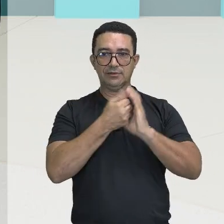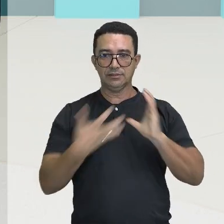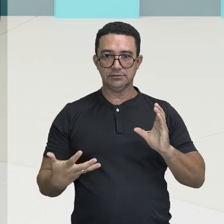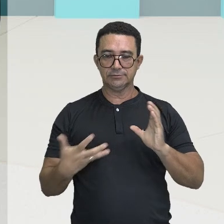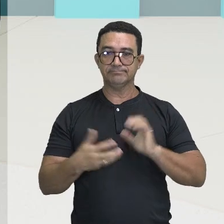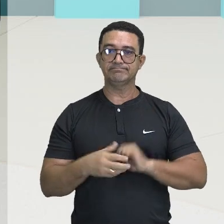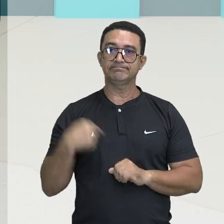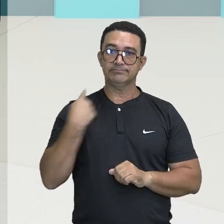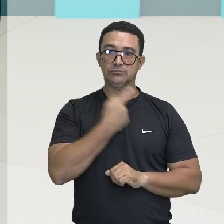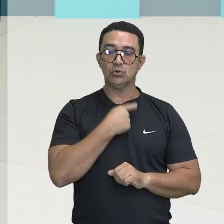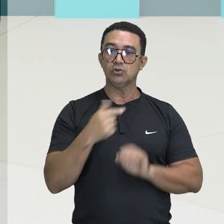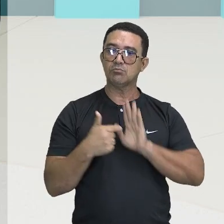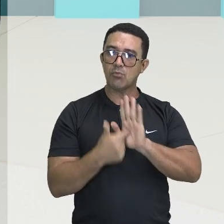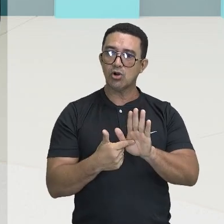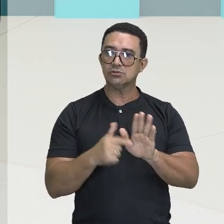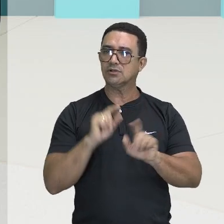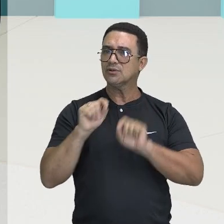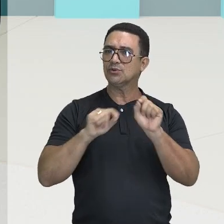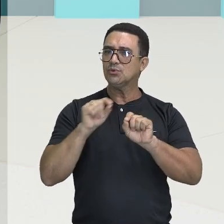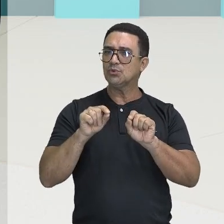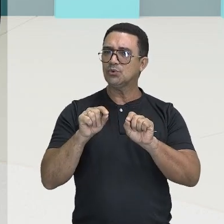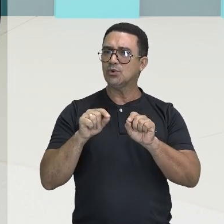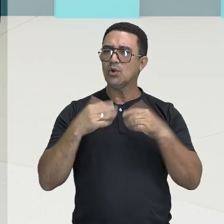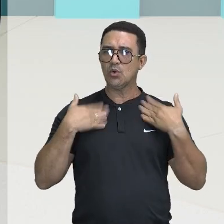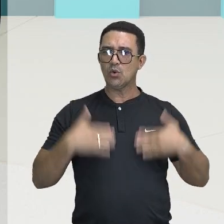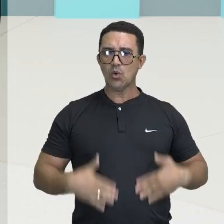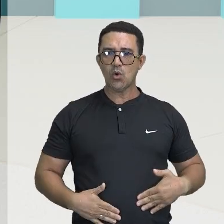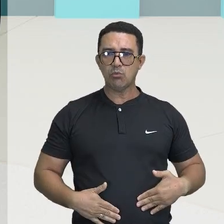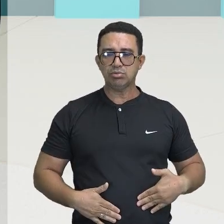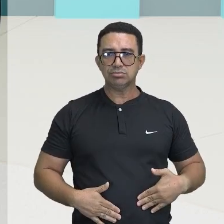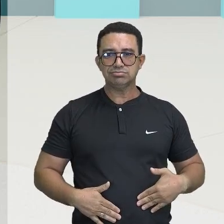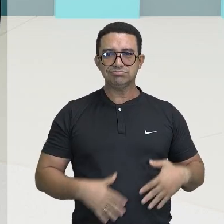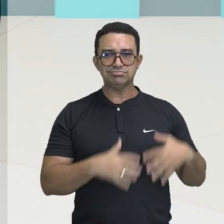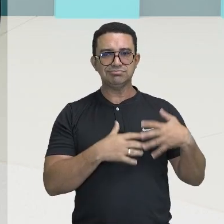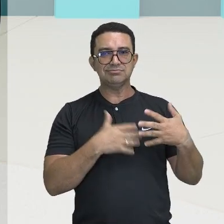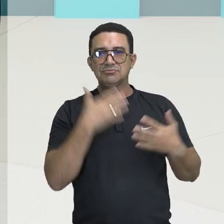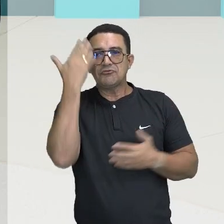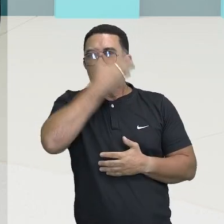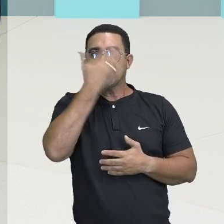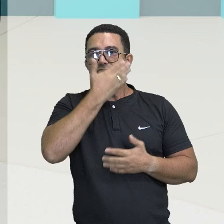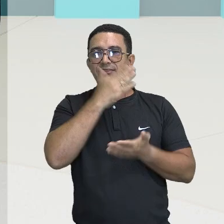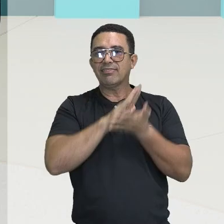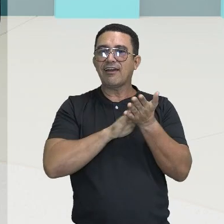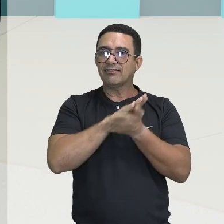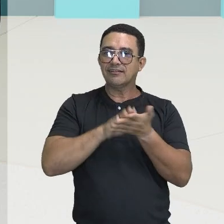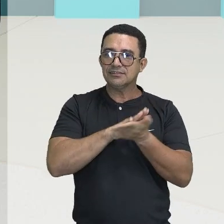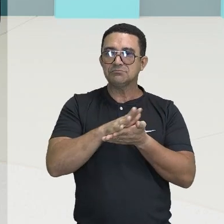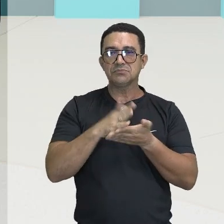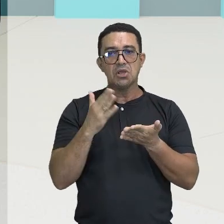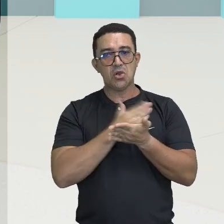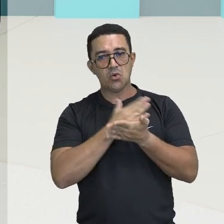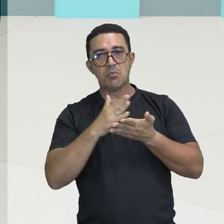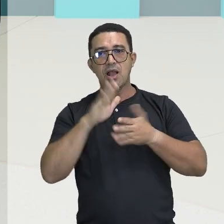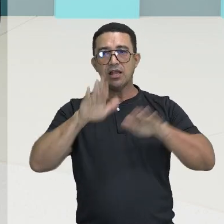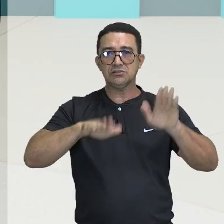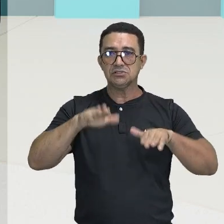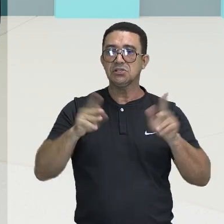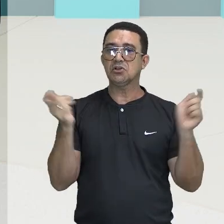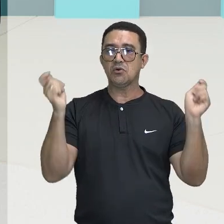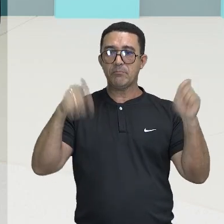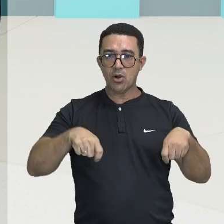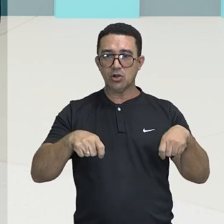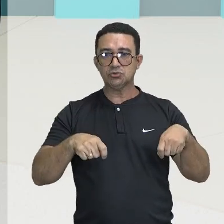a compreensão de que o corpo é o inconsciente visível, aquilo que muitas das vezes eu posso